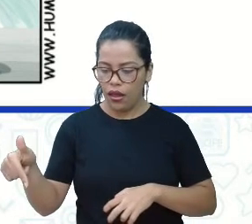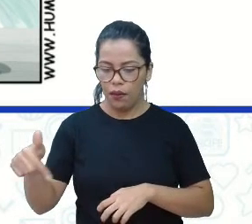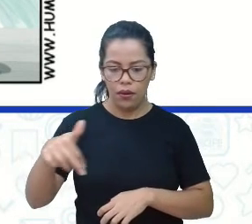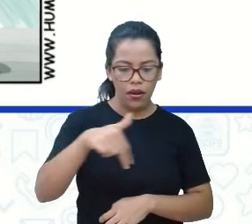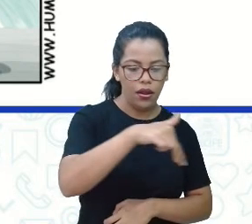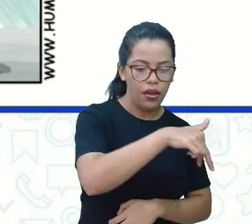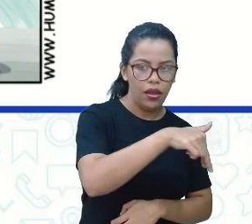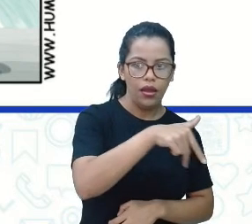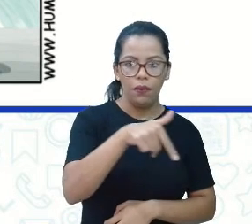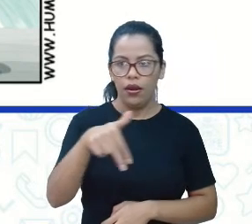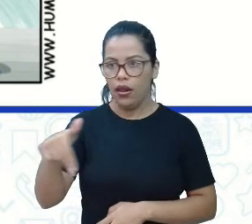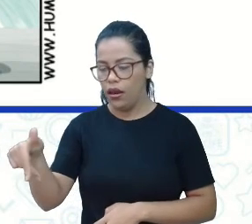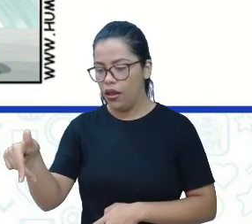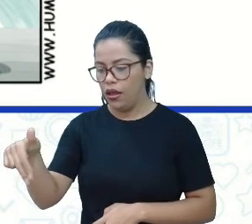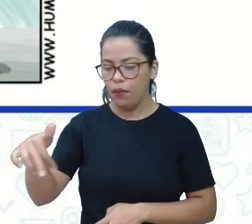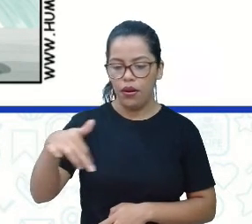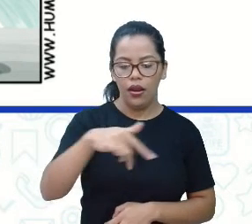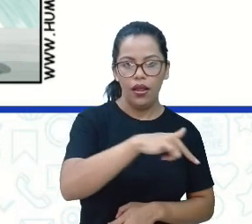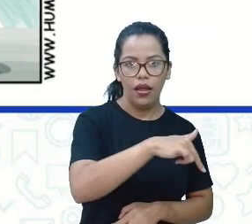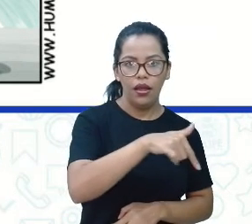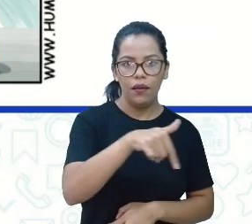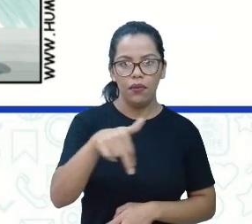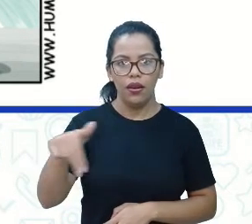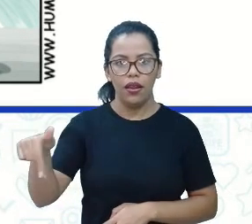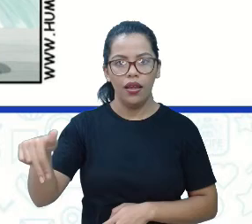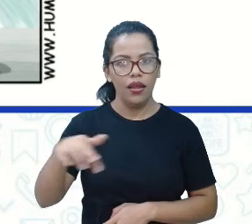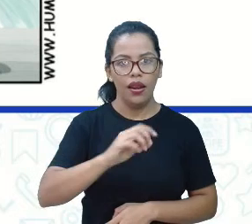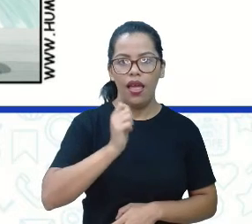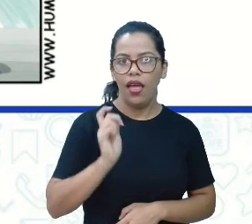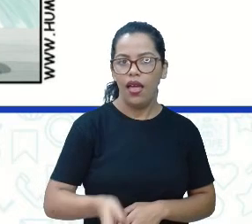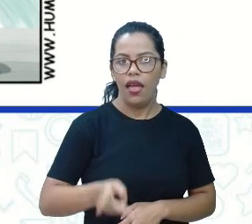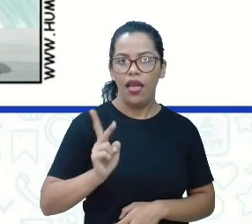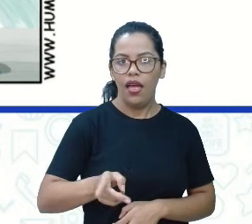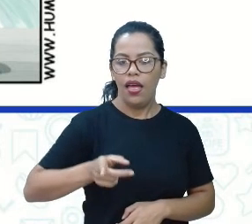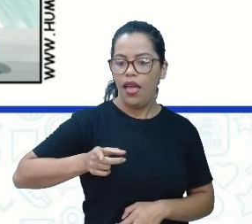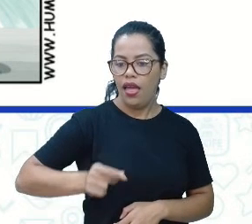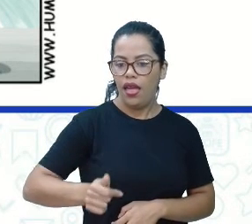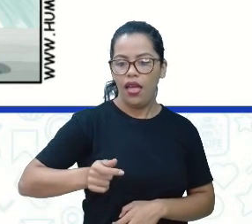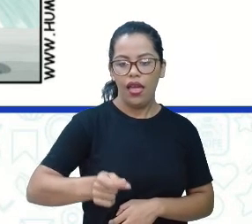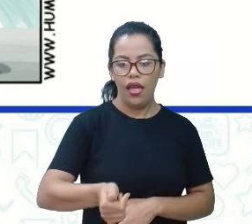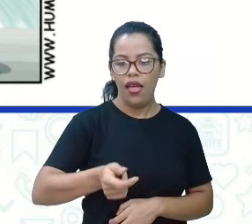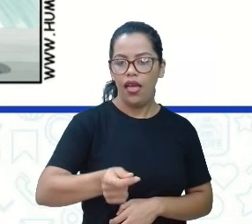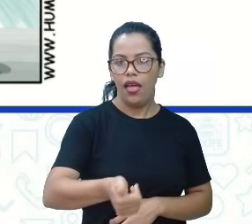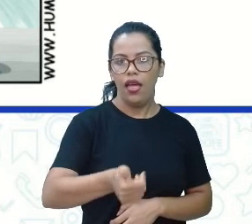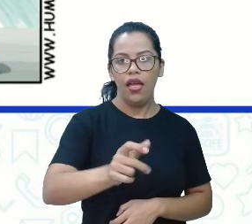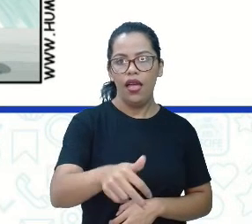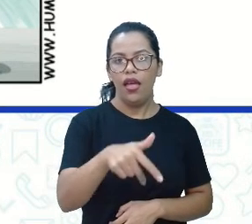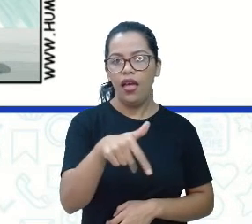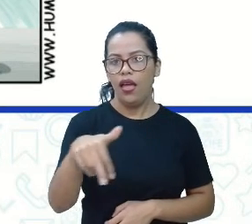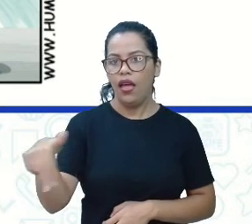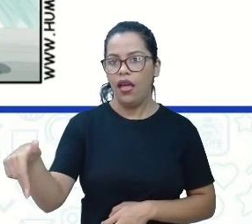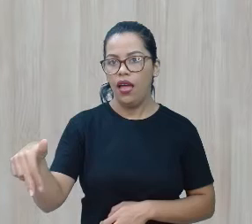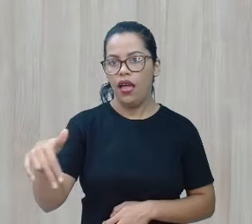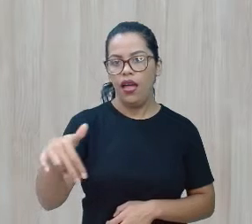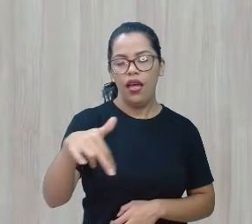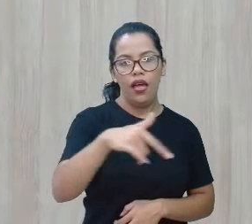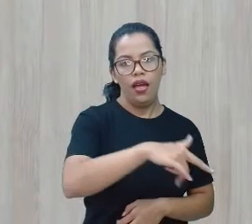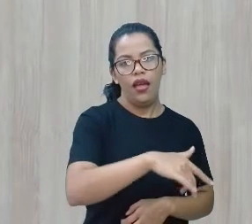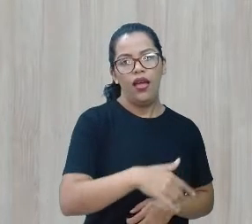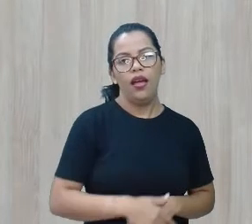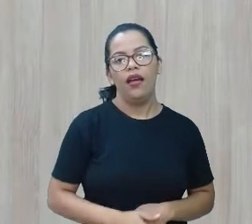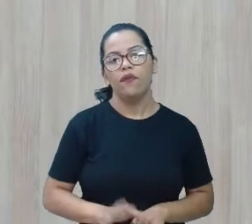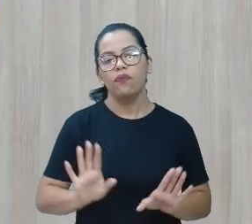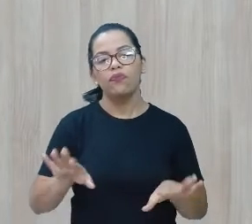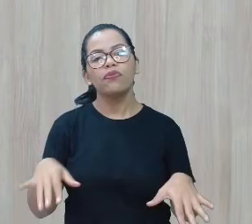ande um quadro para a direita. Aí ele volta. E assim vai, gente. Vai ficar nessa pela eternidade, né? O robozinho,